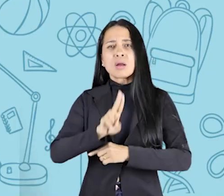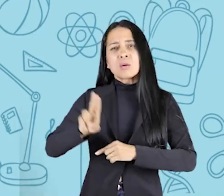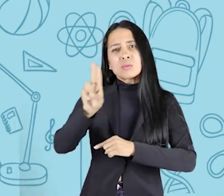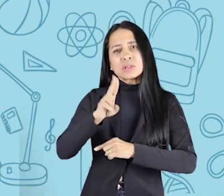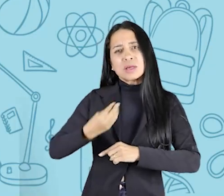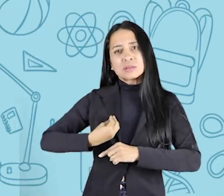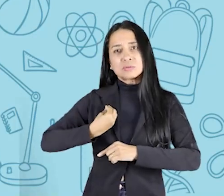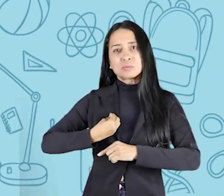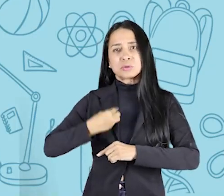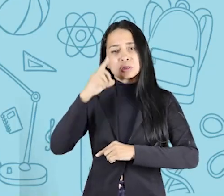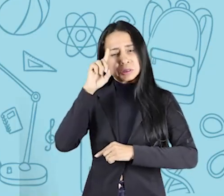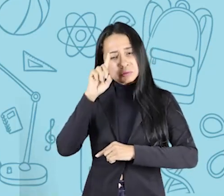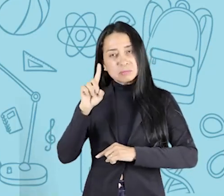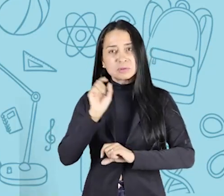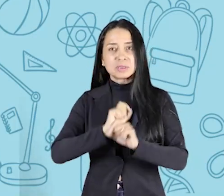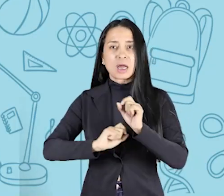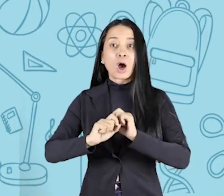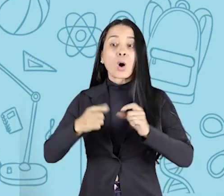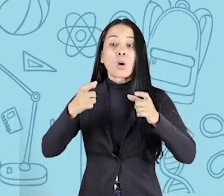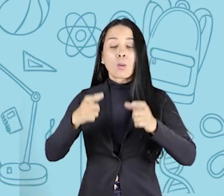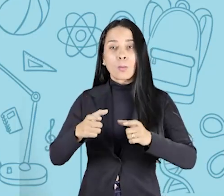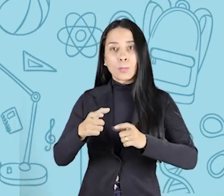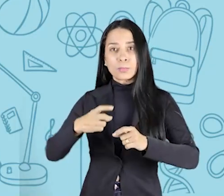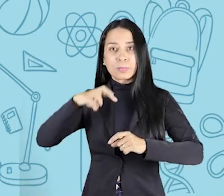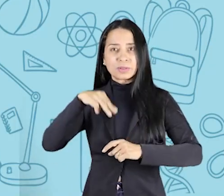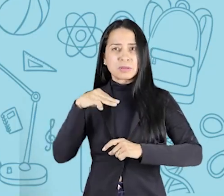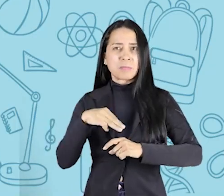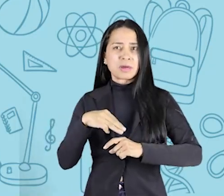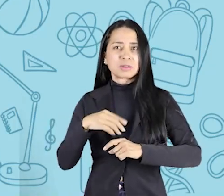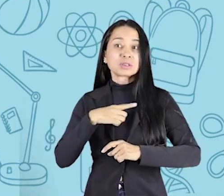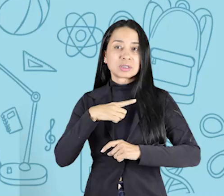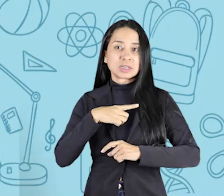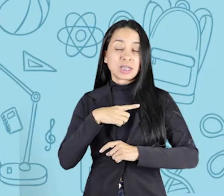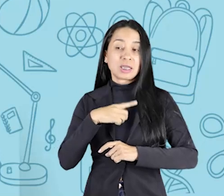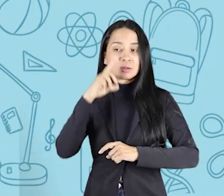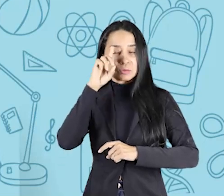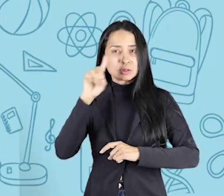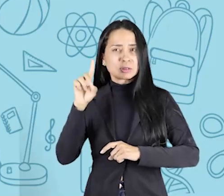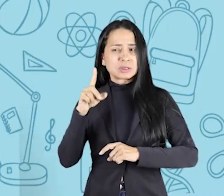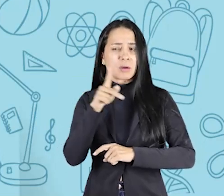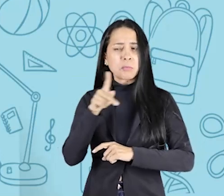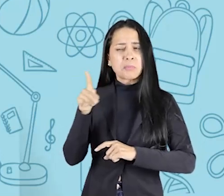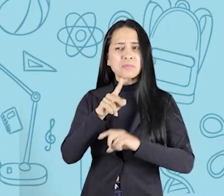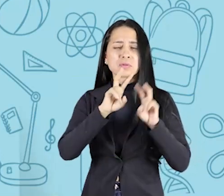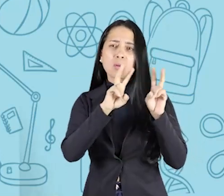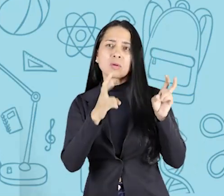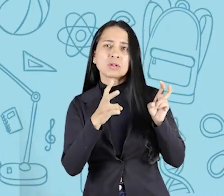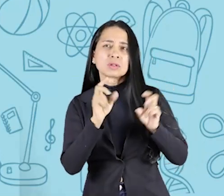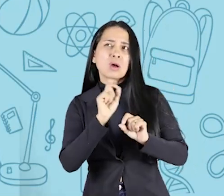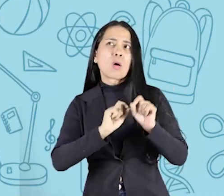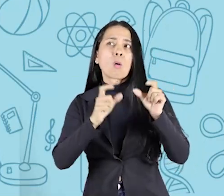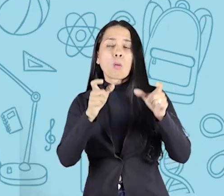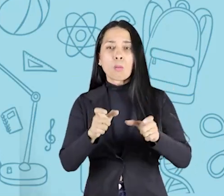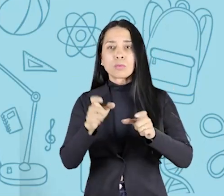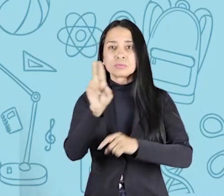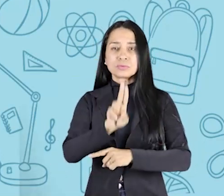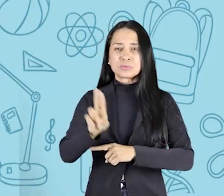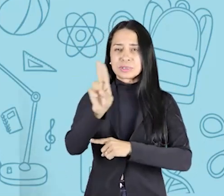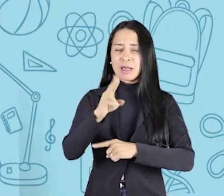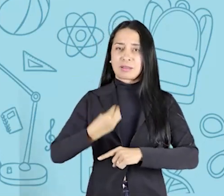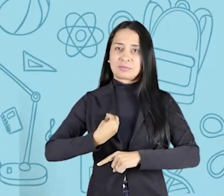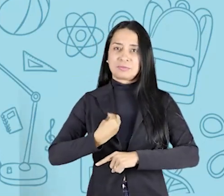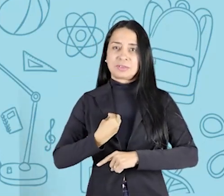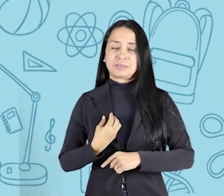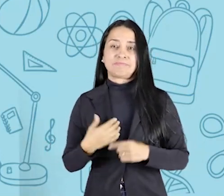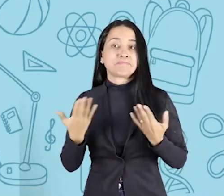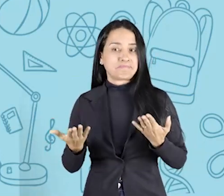vida? Aonde é que a matemática está presente no meu dia a dia? Professor, aquele assunto tal, aonde é que eu vou usar isso? Bom, estou